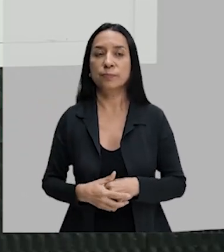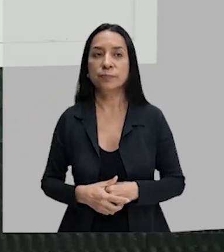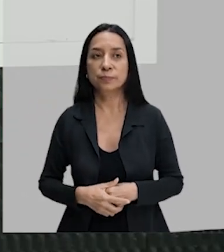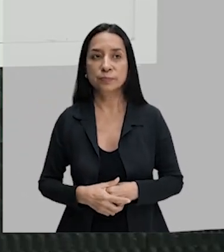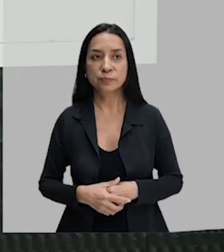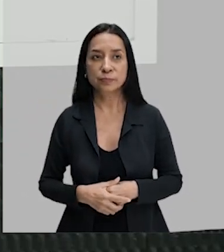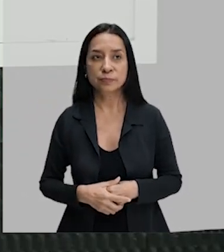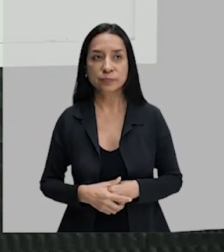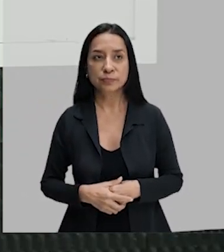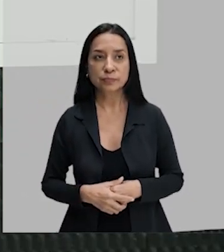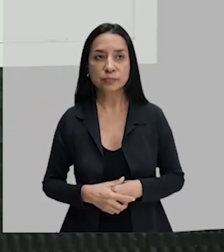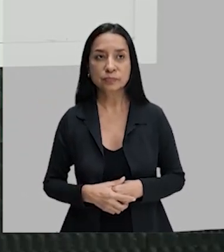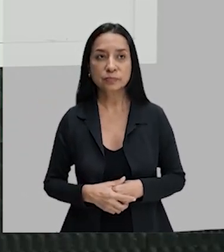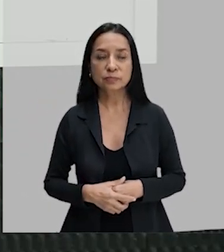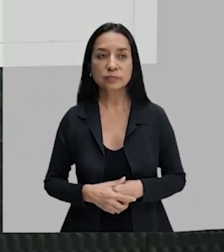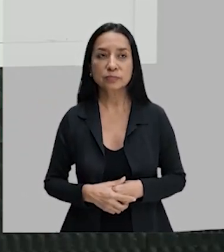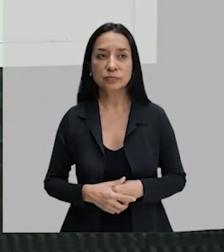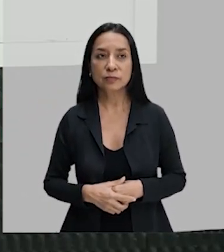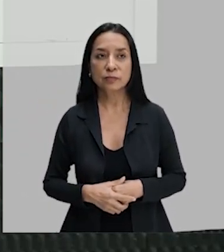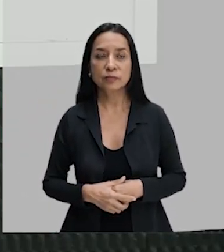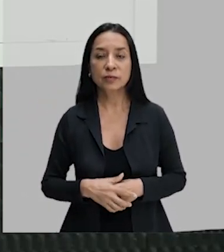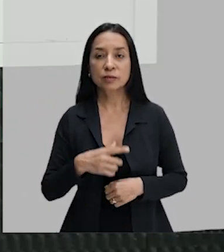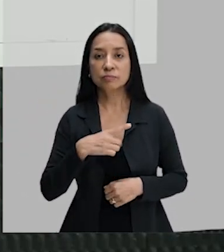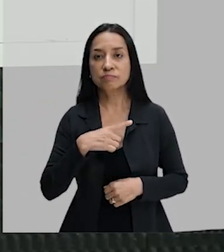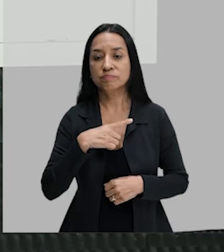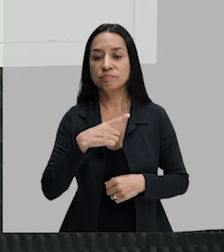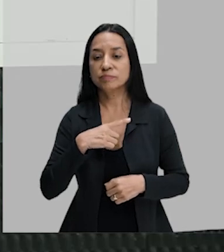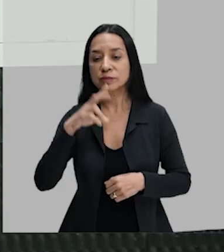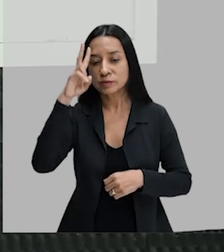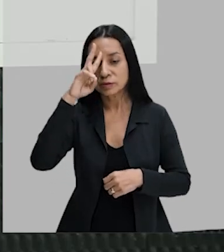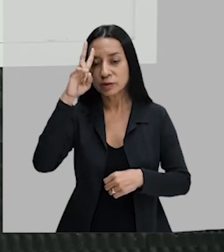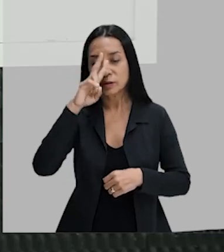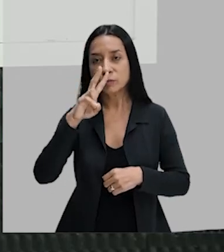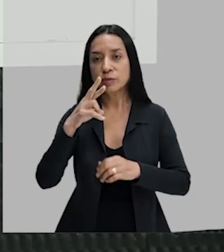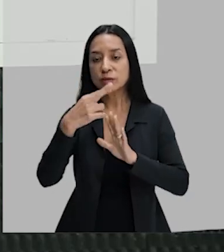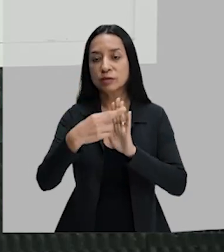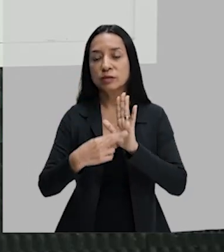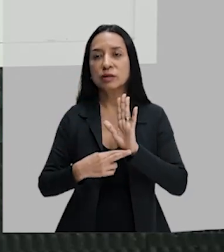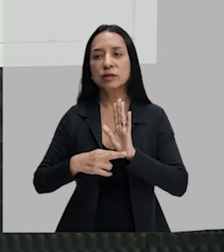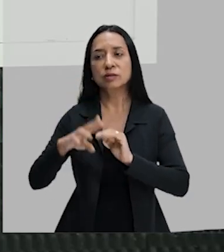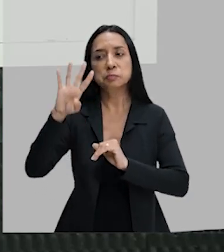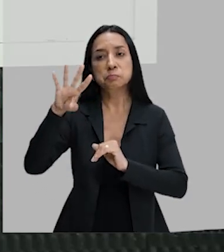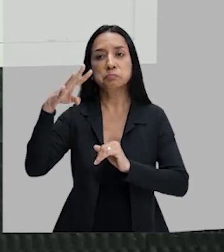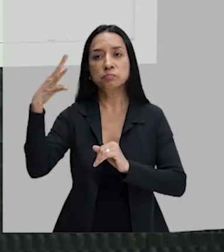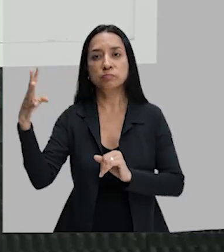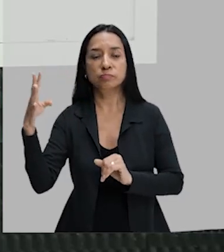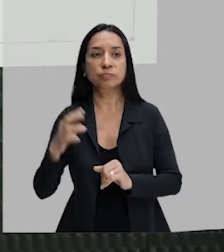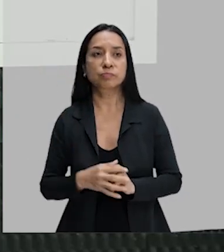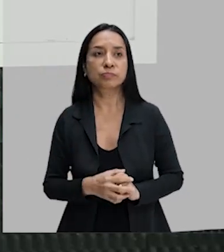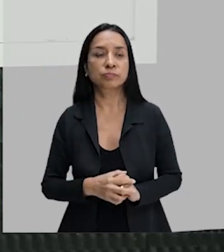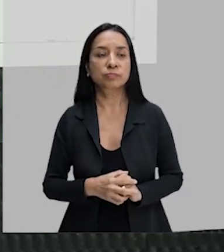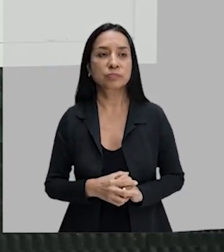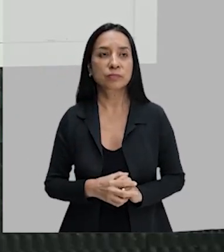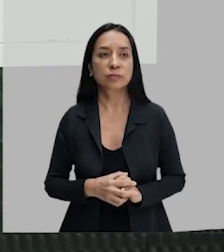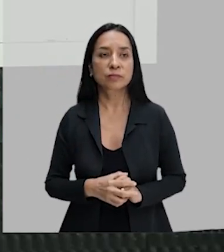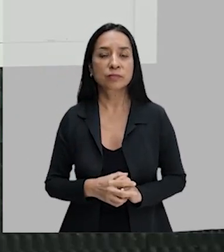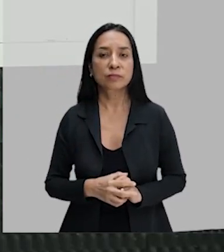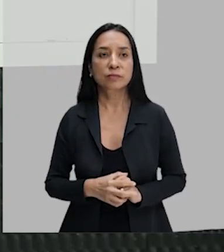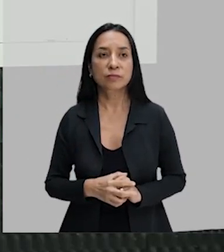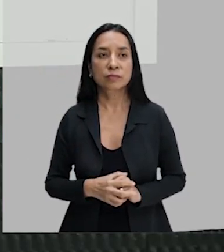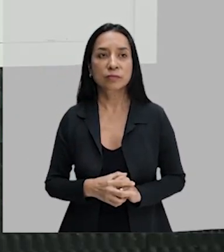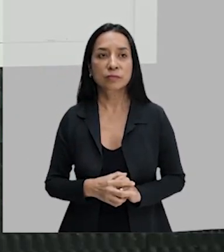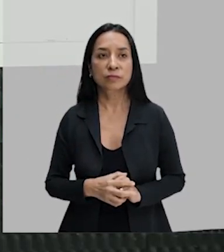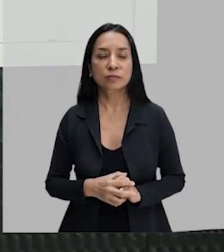Certo? Aí, turma, a gente tem que lembrar lá da regra de Sarri, né? Que é a regra que permite